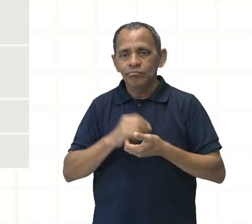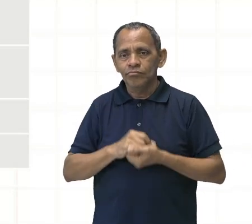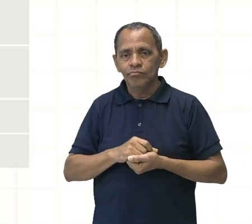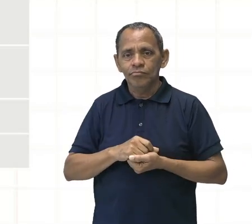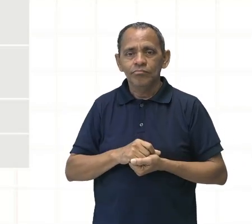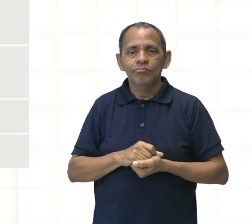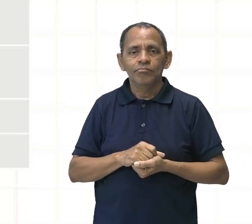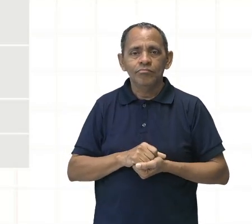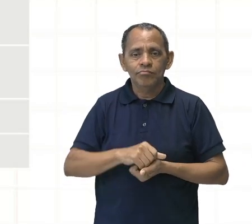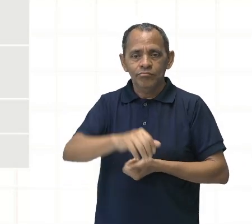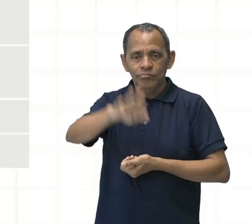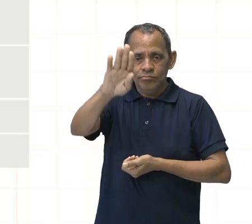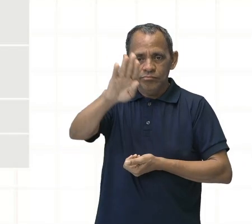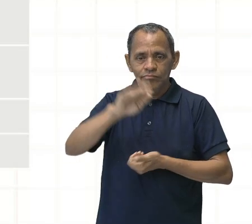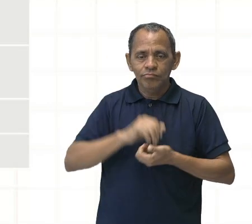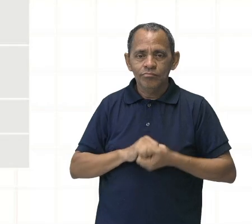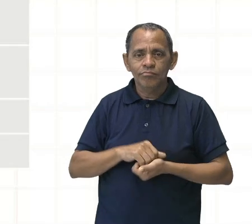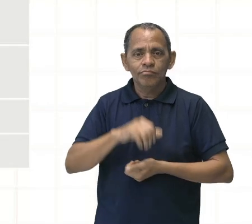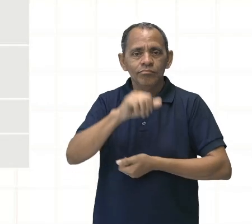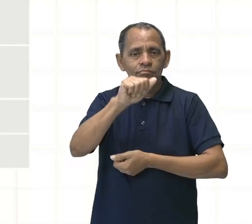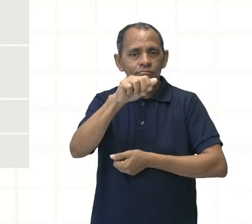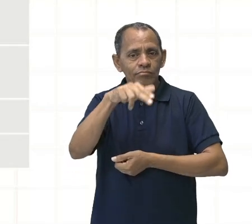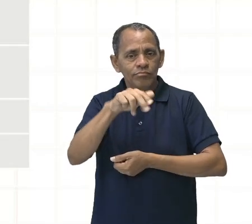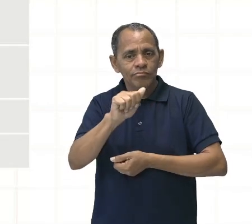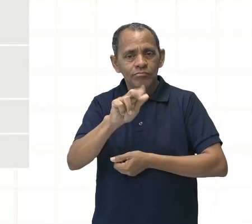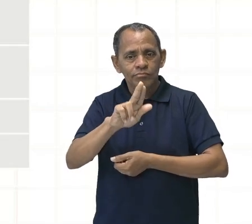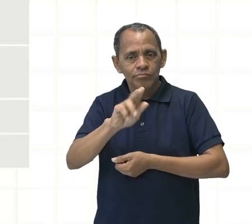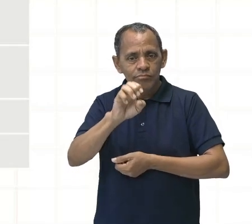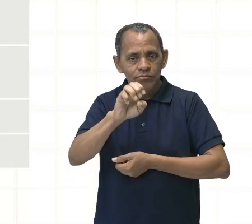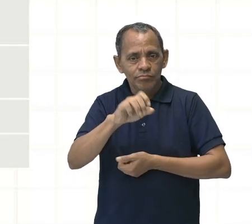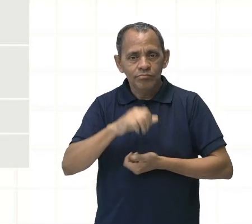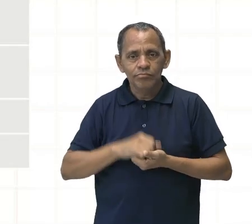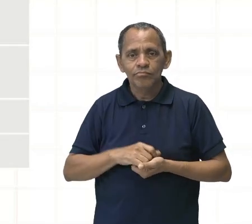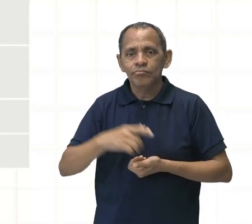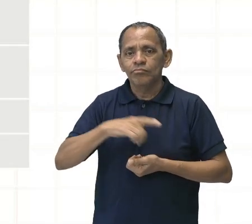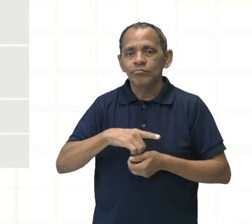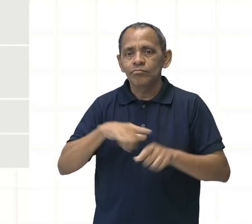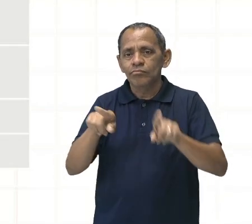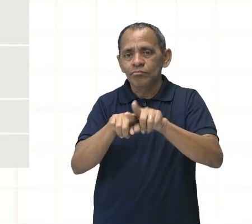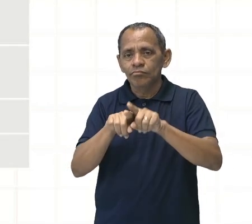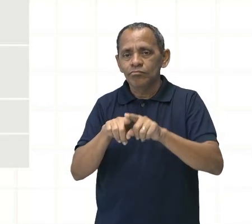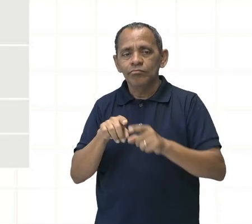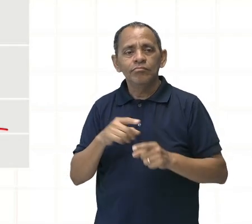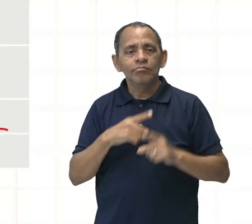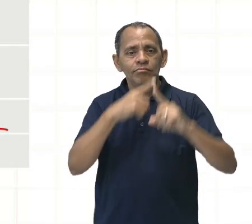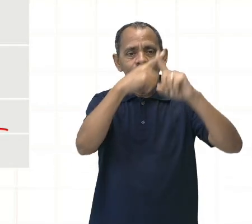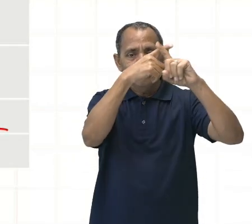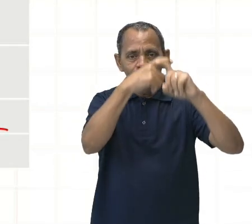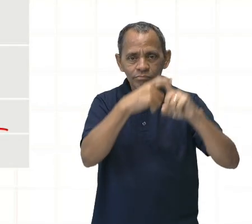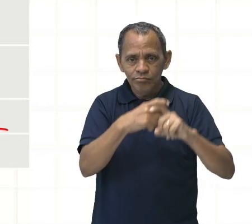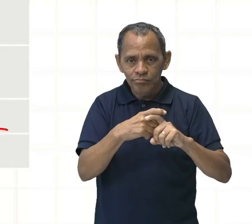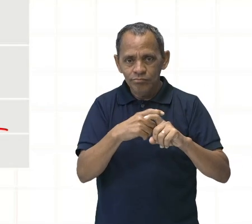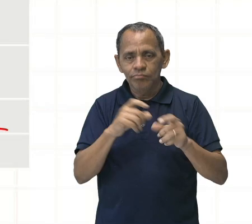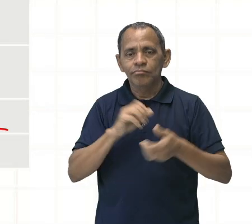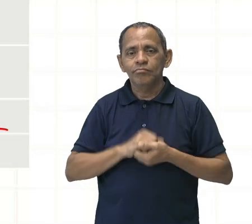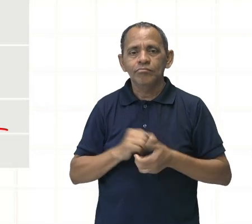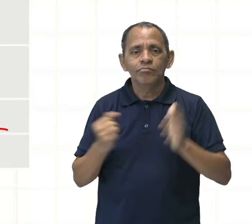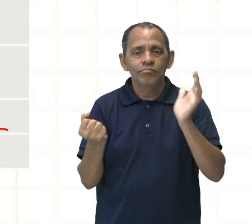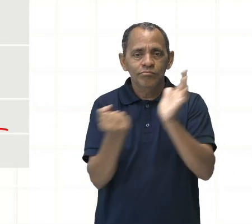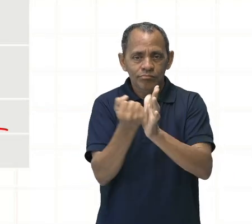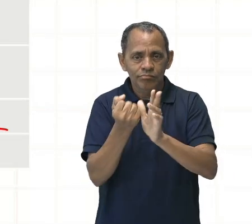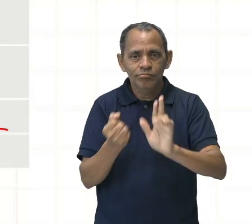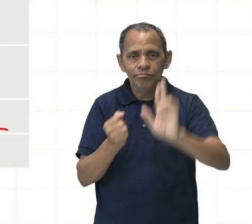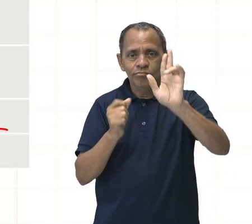a grande saudação, como eu falei para vocês, o Anauê, e também tinha o sigma como o seu